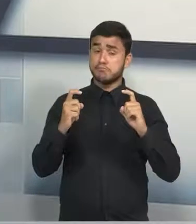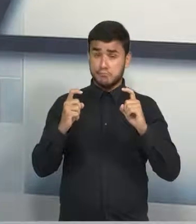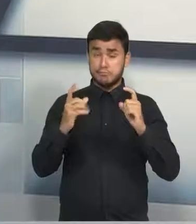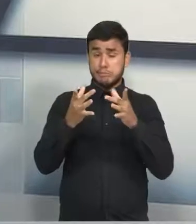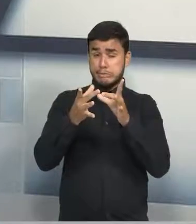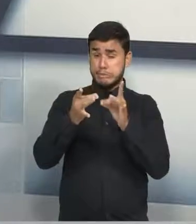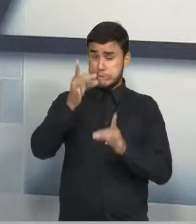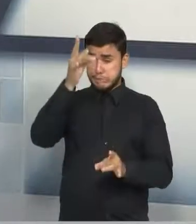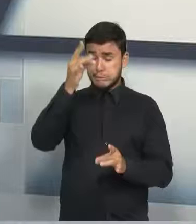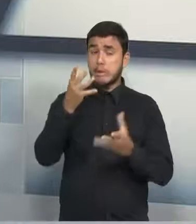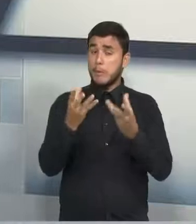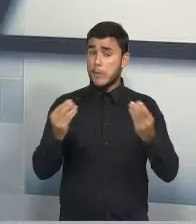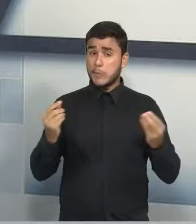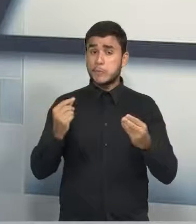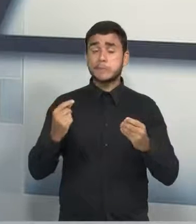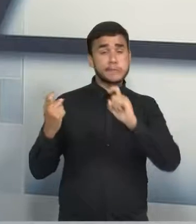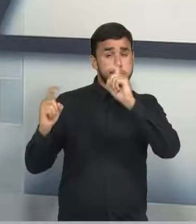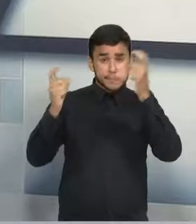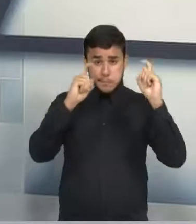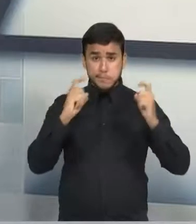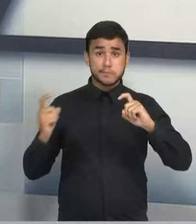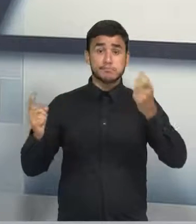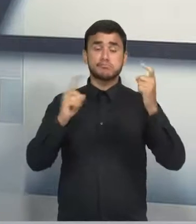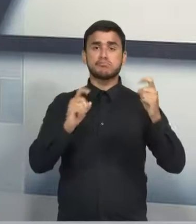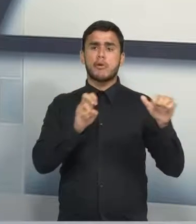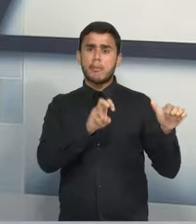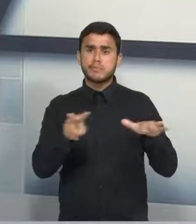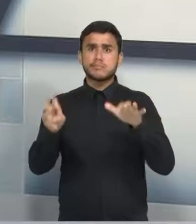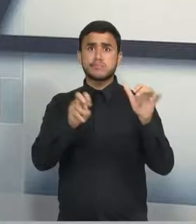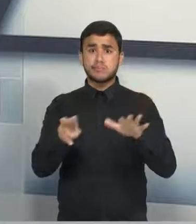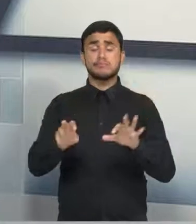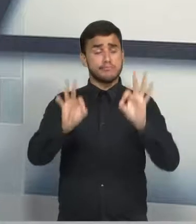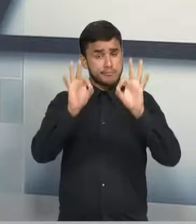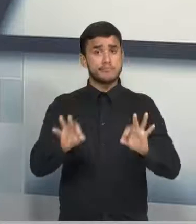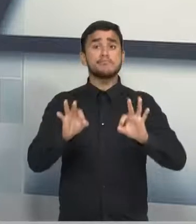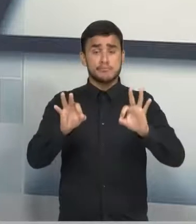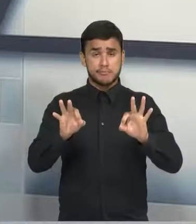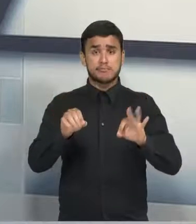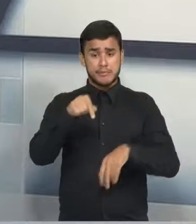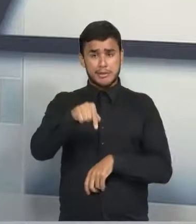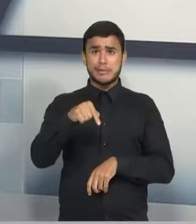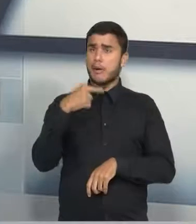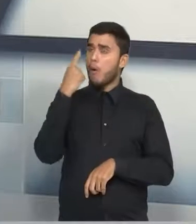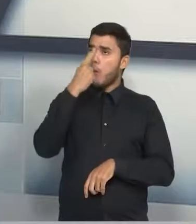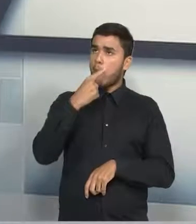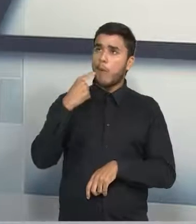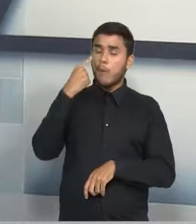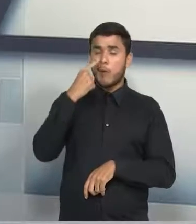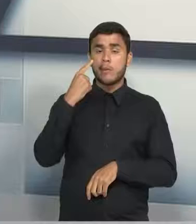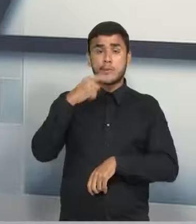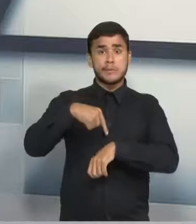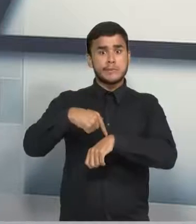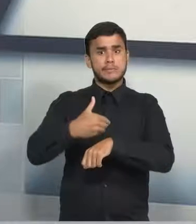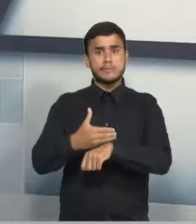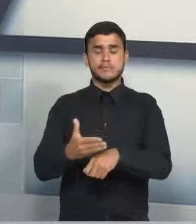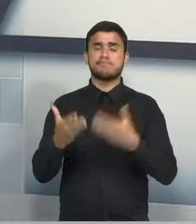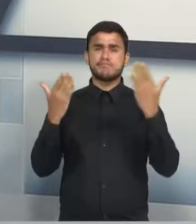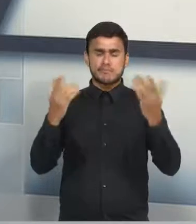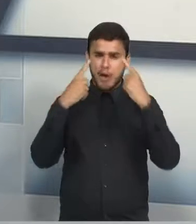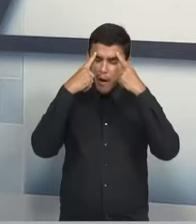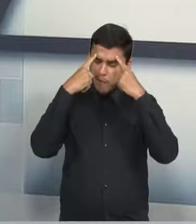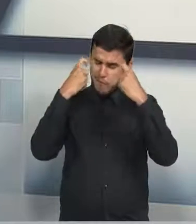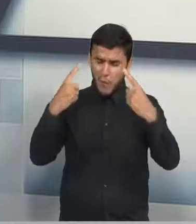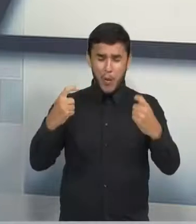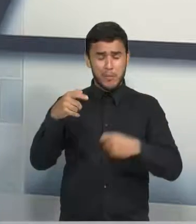horas, não daria para a gente discutir o que aconteceu durante essa semana. Primeiro a violência, né, que assombrou